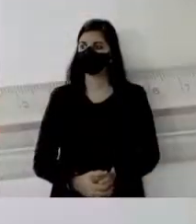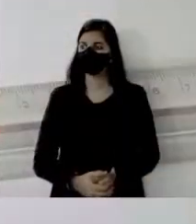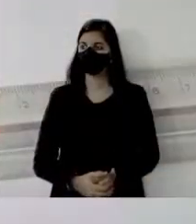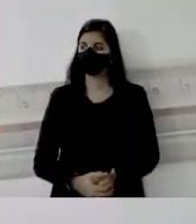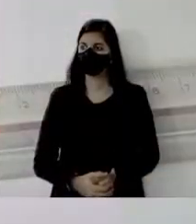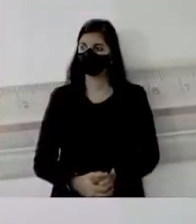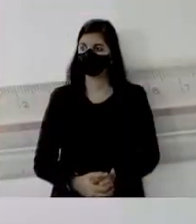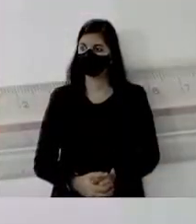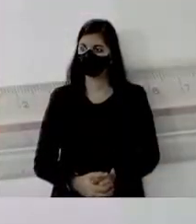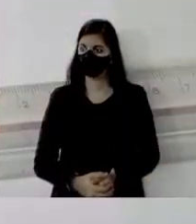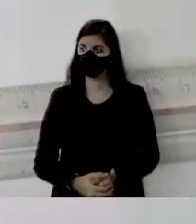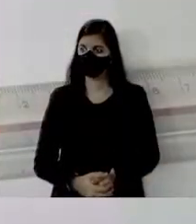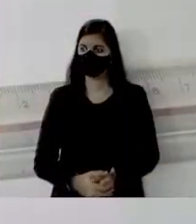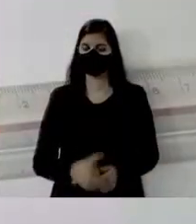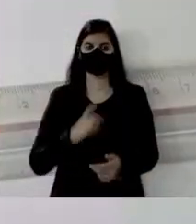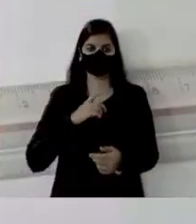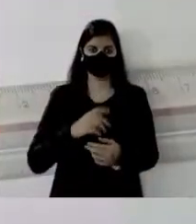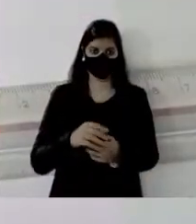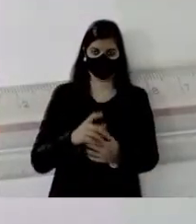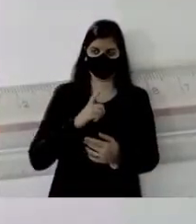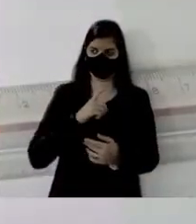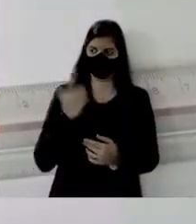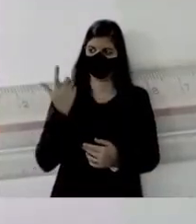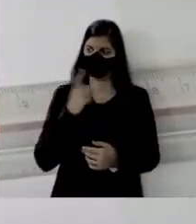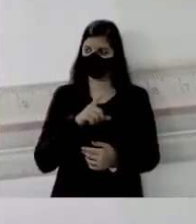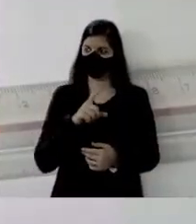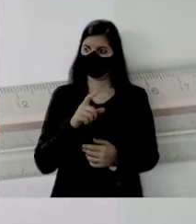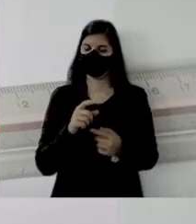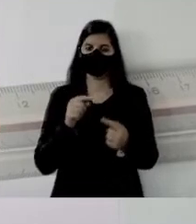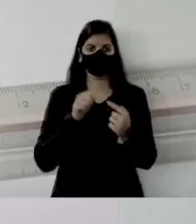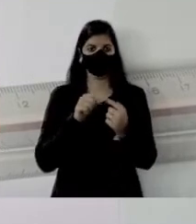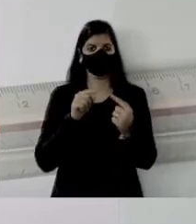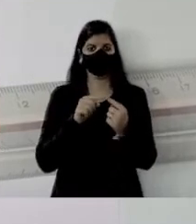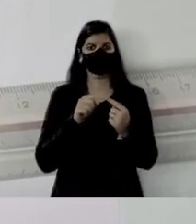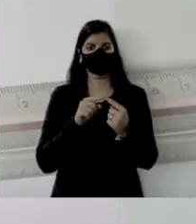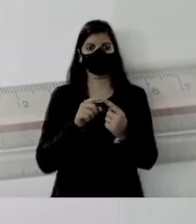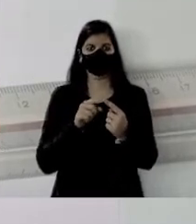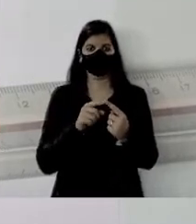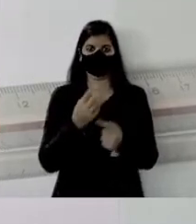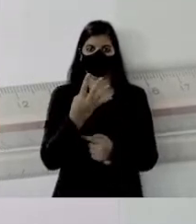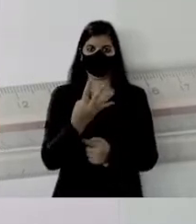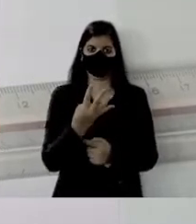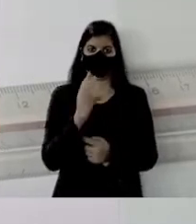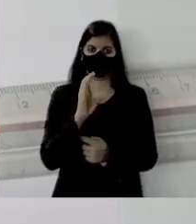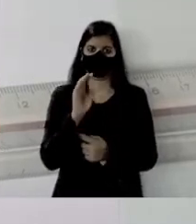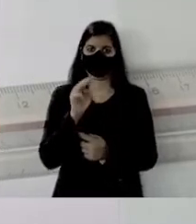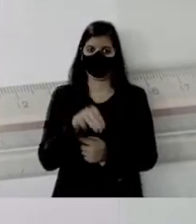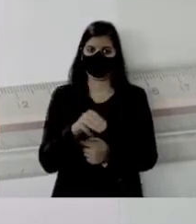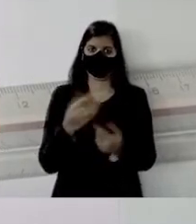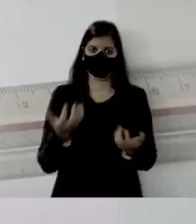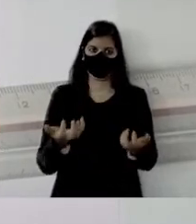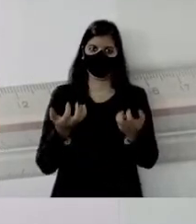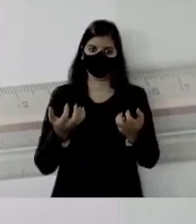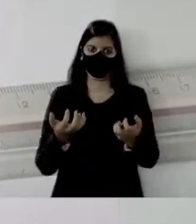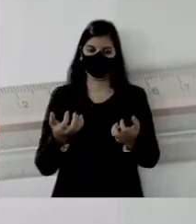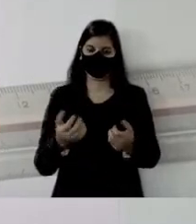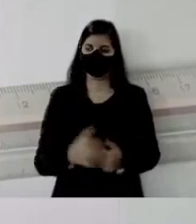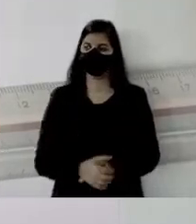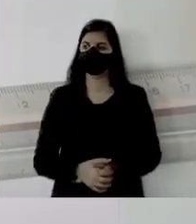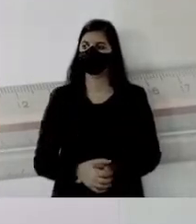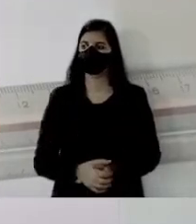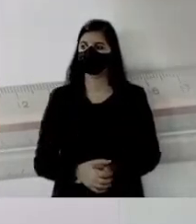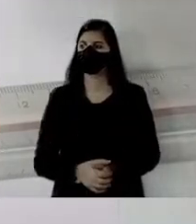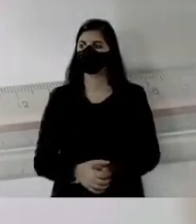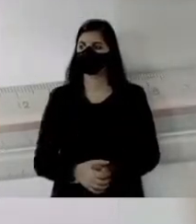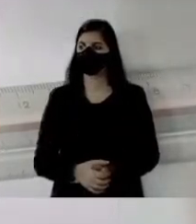Com o escalímetro de 1 para 100, a gente vai aqui determinar os 4 centímetros que a gente quer para esse lado.